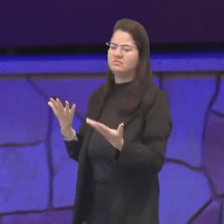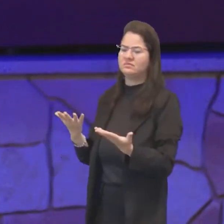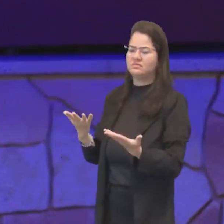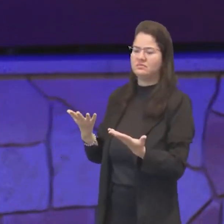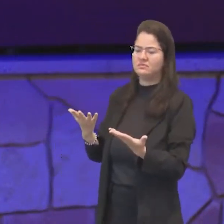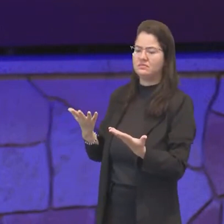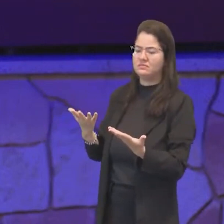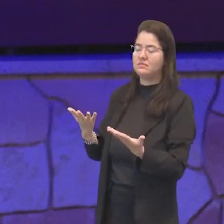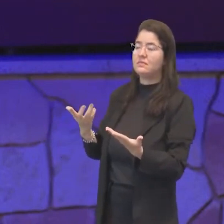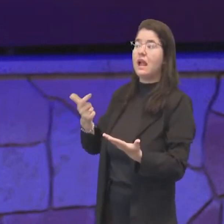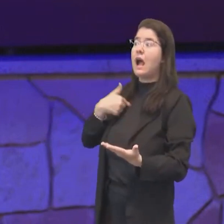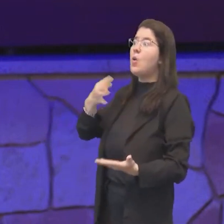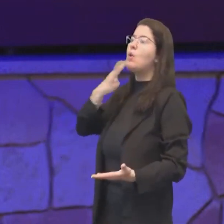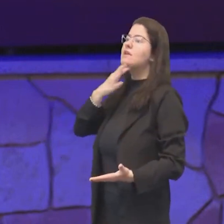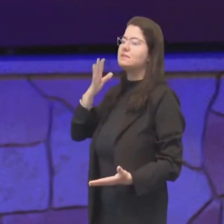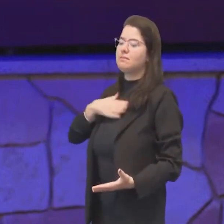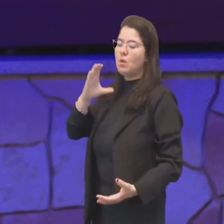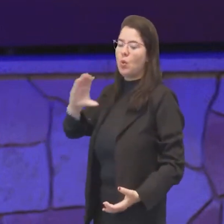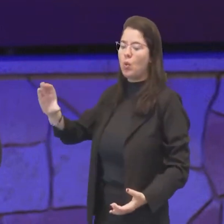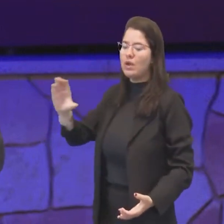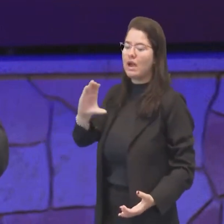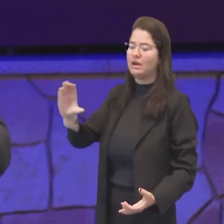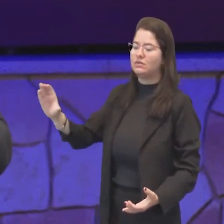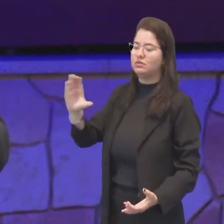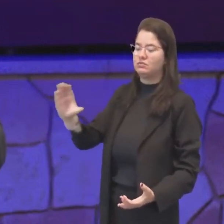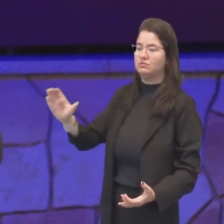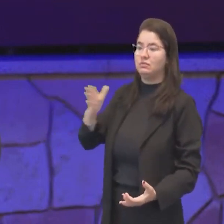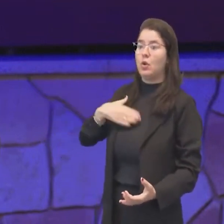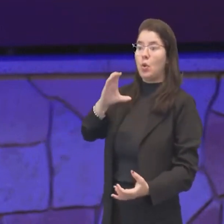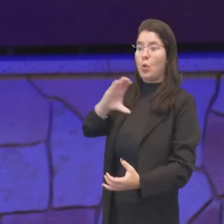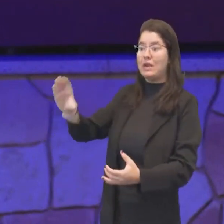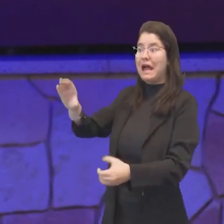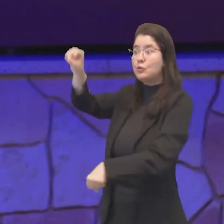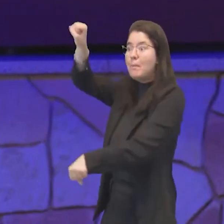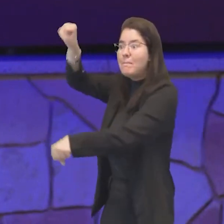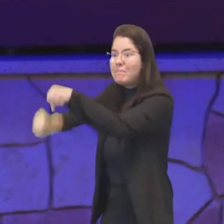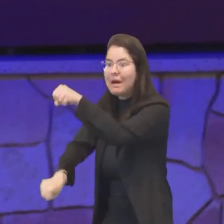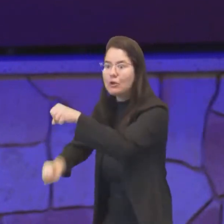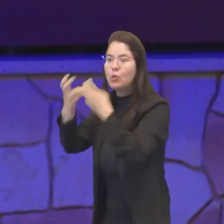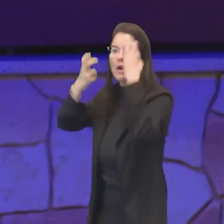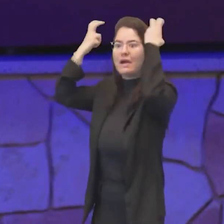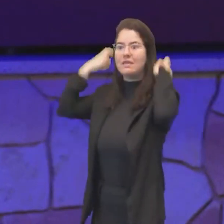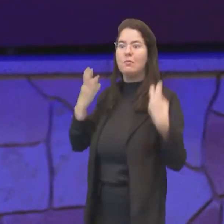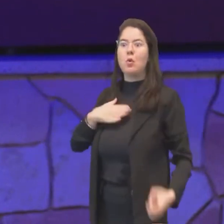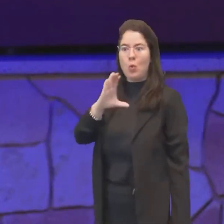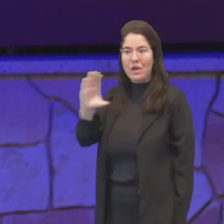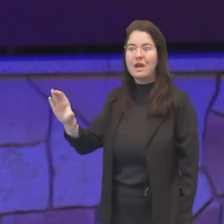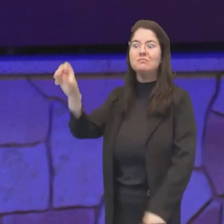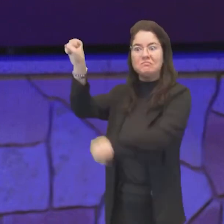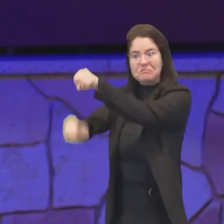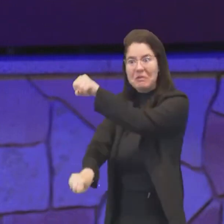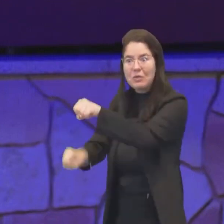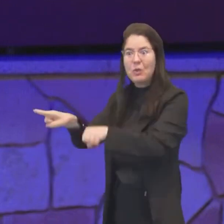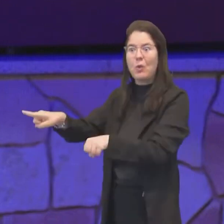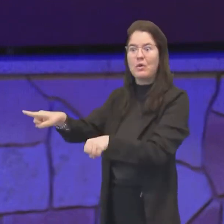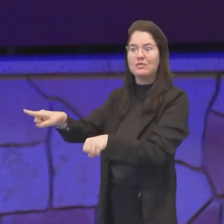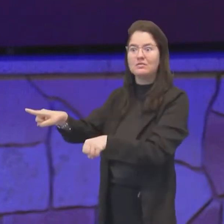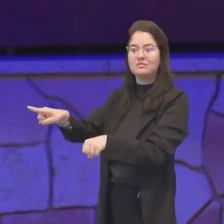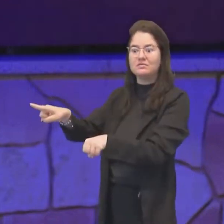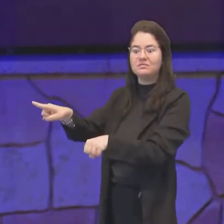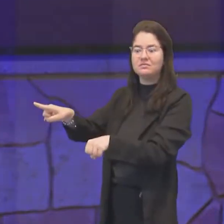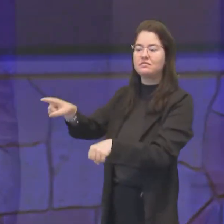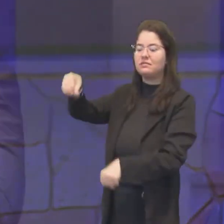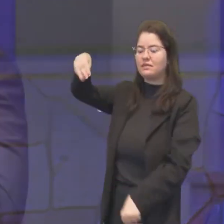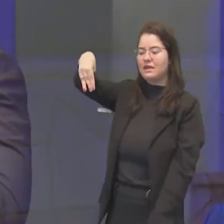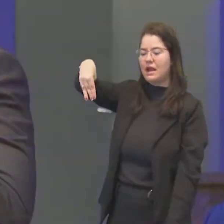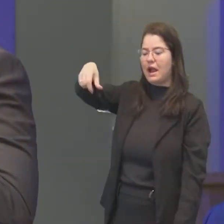cunhado que eu tinha. Que habilidade para matar um animal. O Marcos chegou,